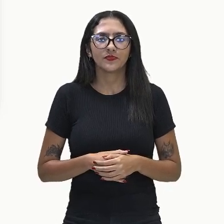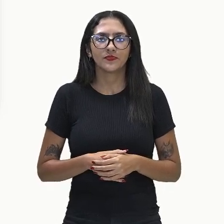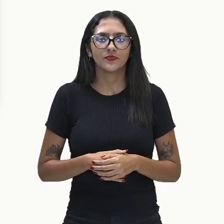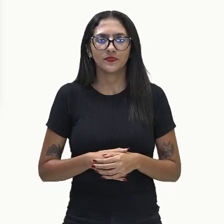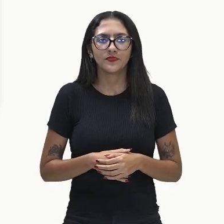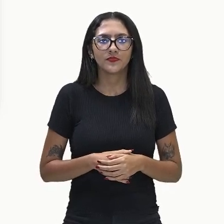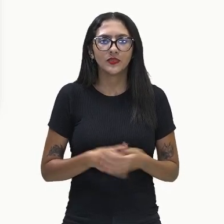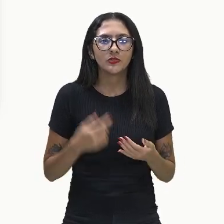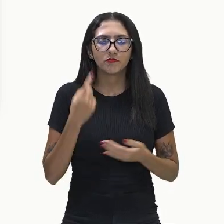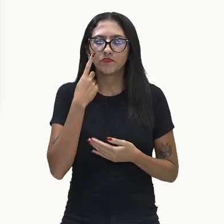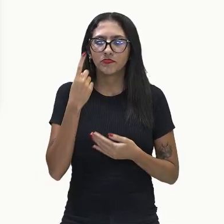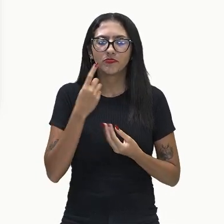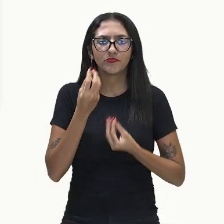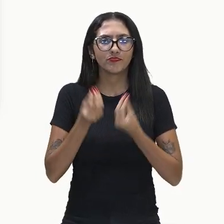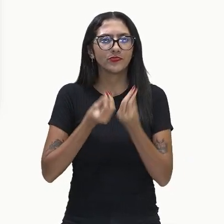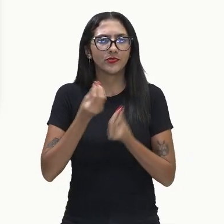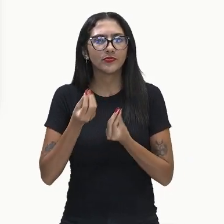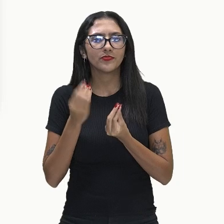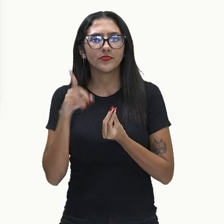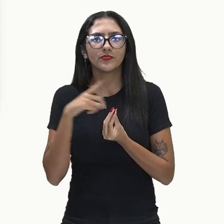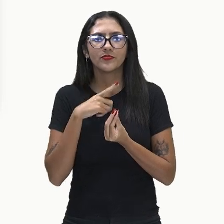como isso afeta.